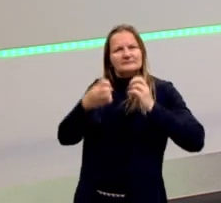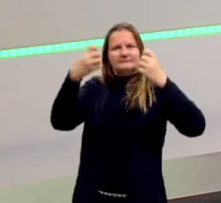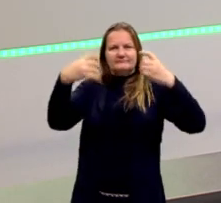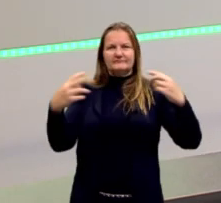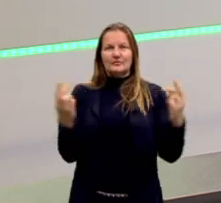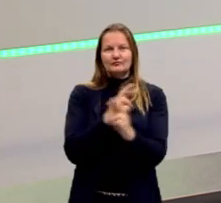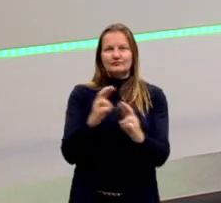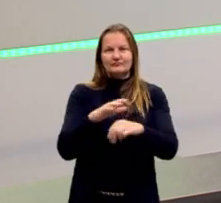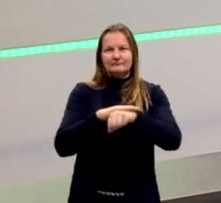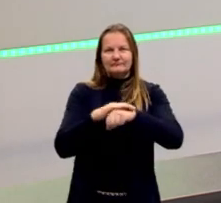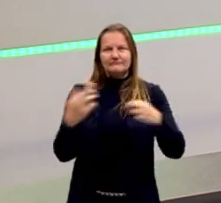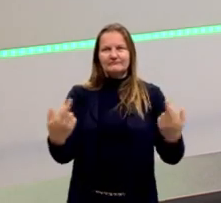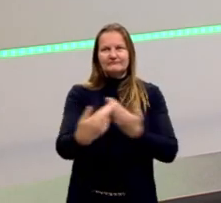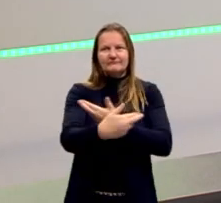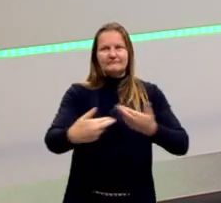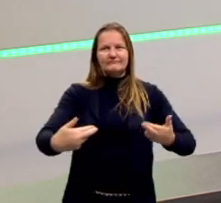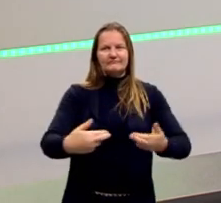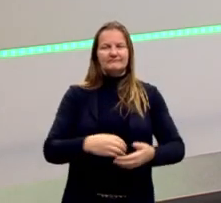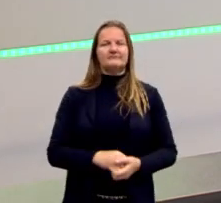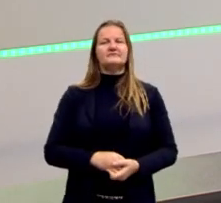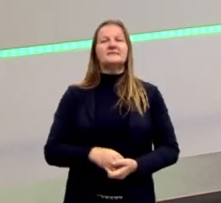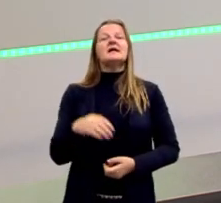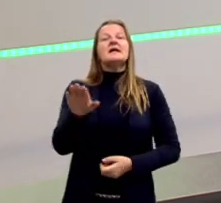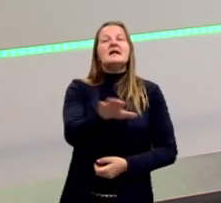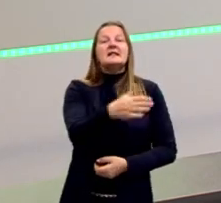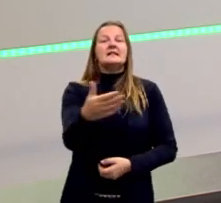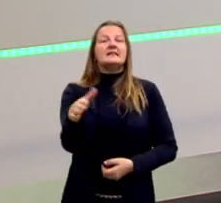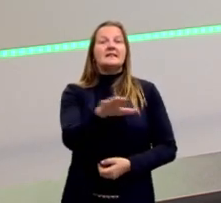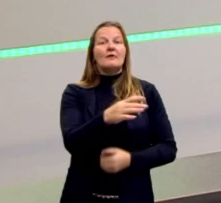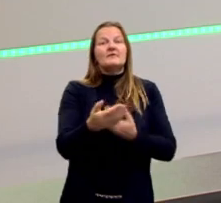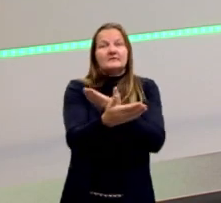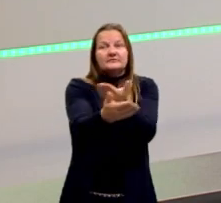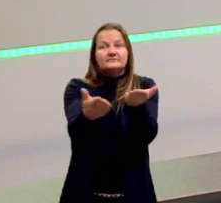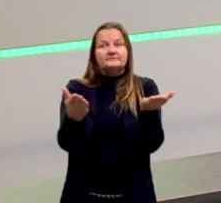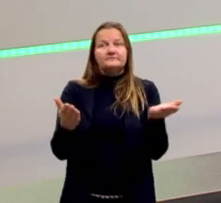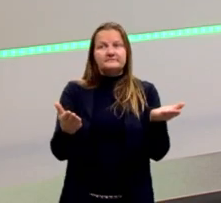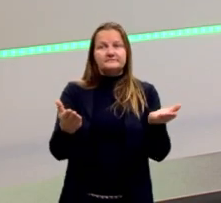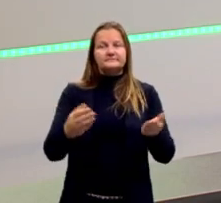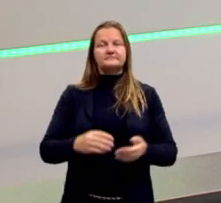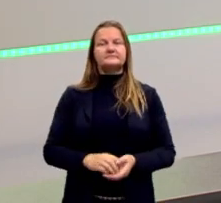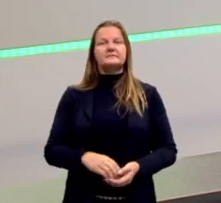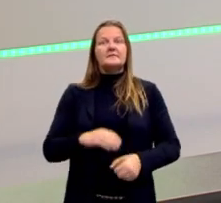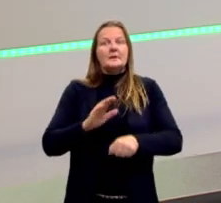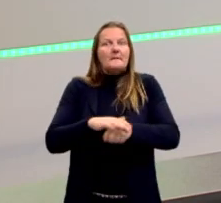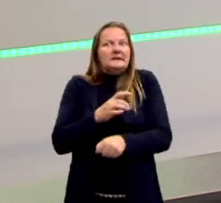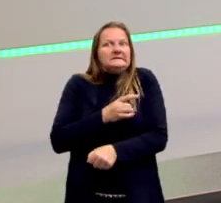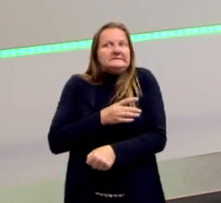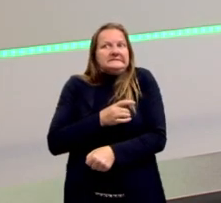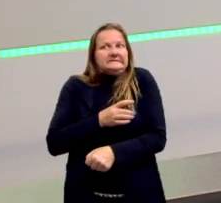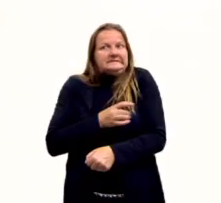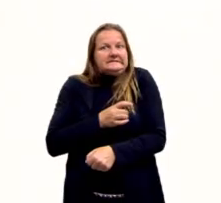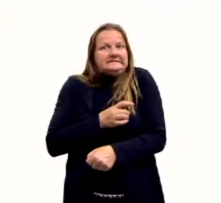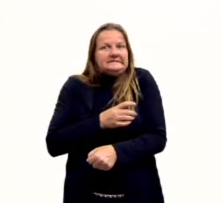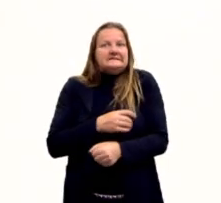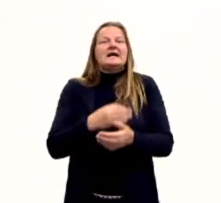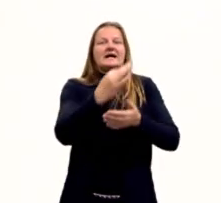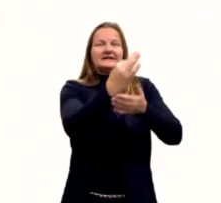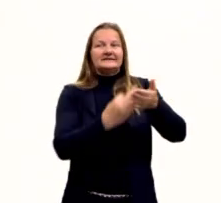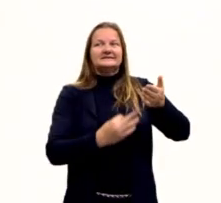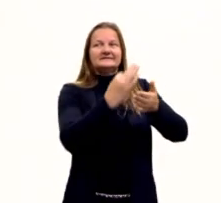falando bom e talvez para vocês o mais temido na dos